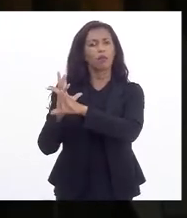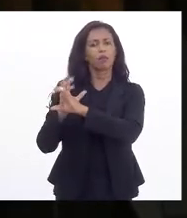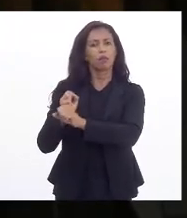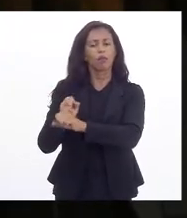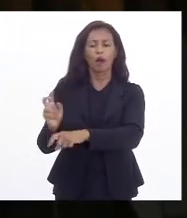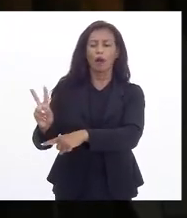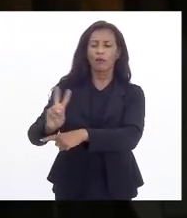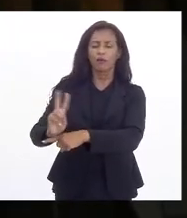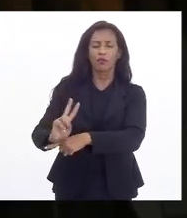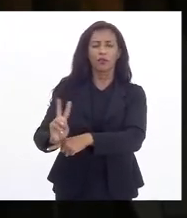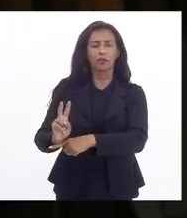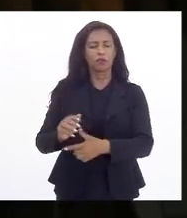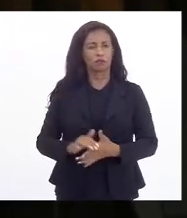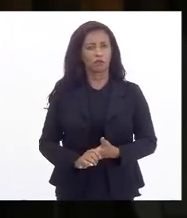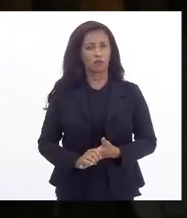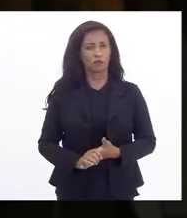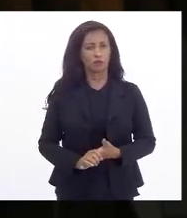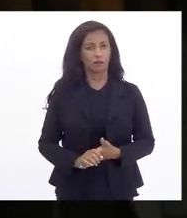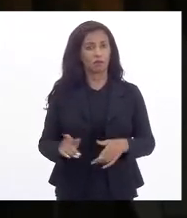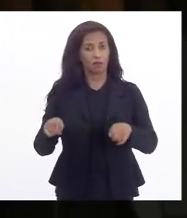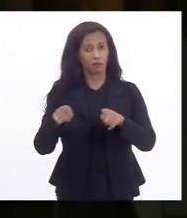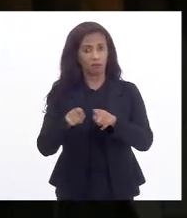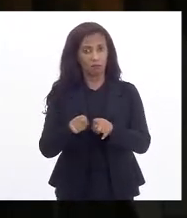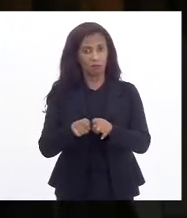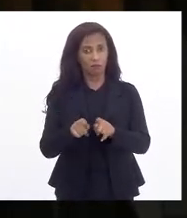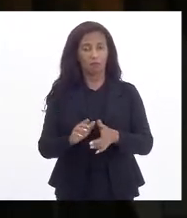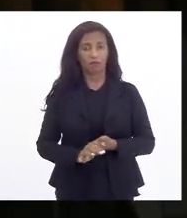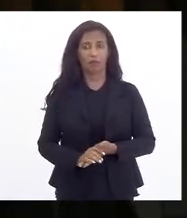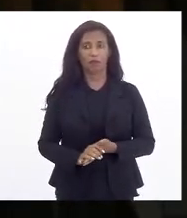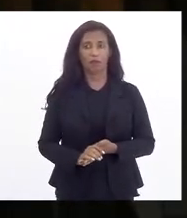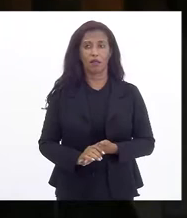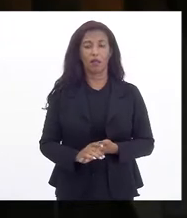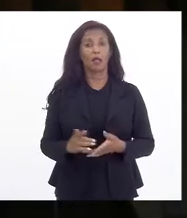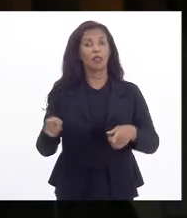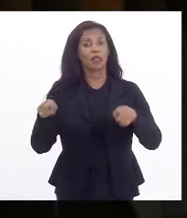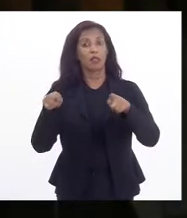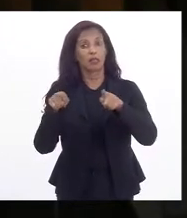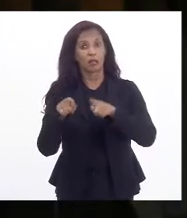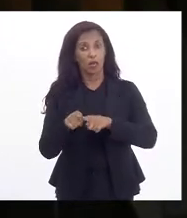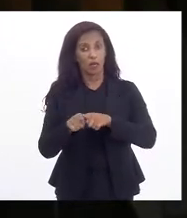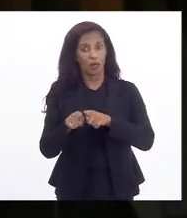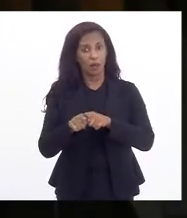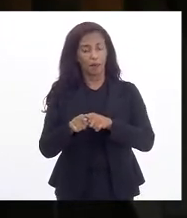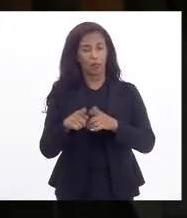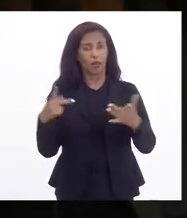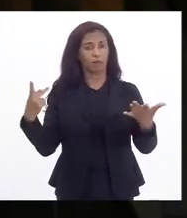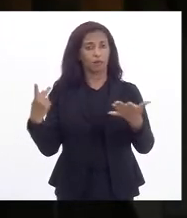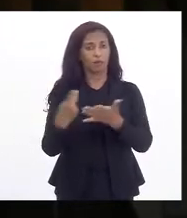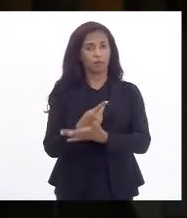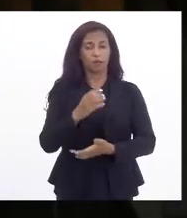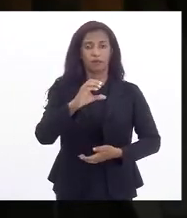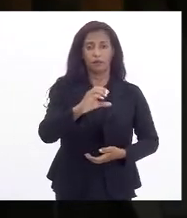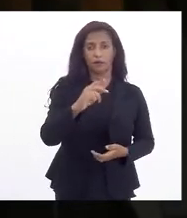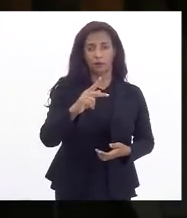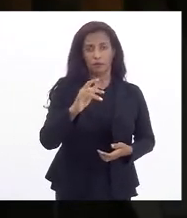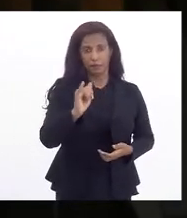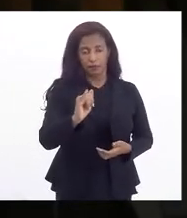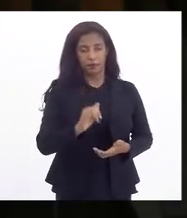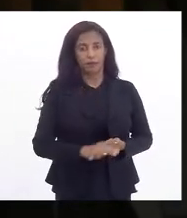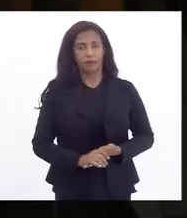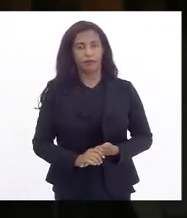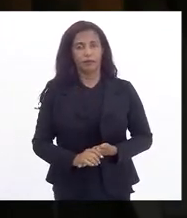e fiscalização aliás con comitantemente a realização da CPI